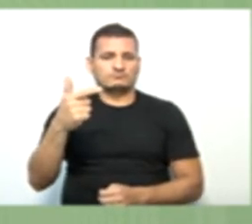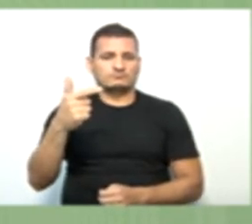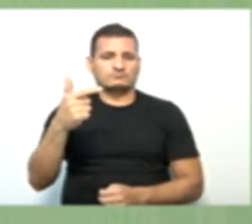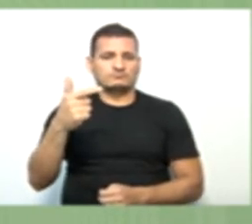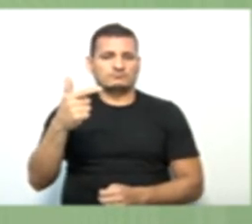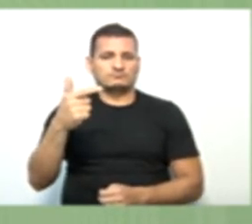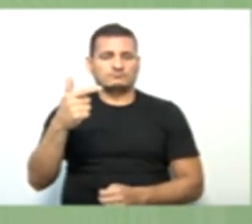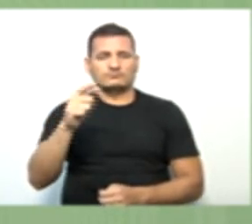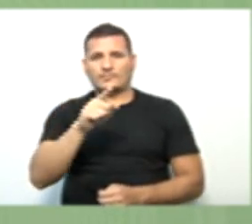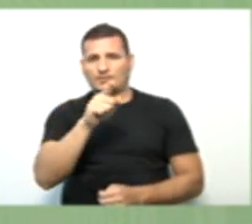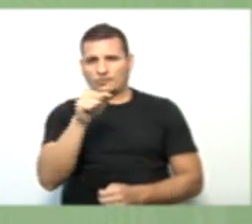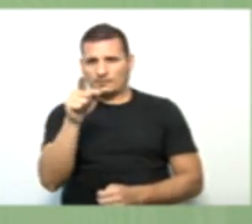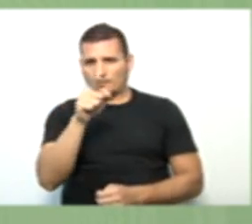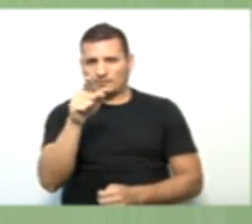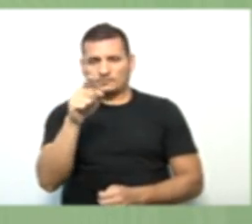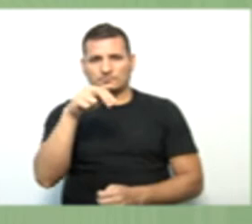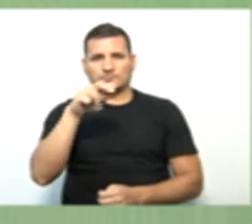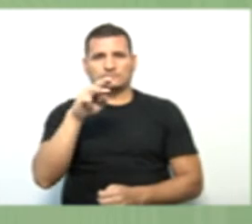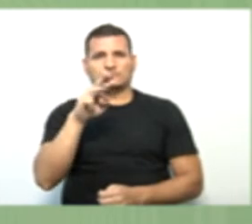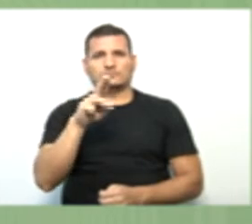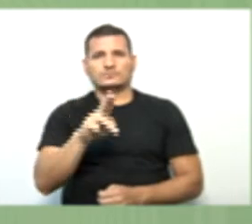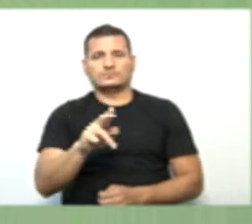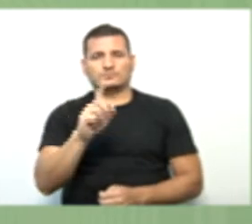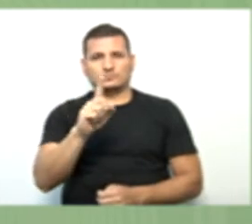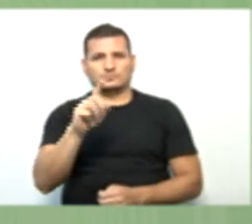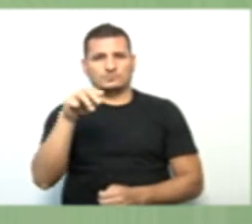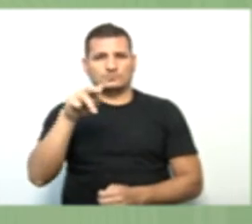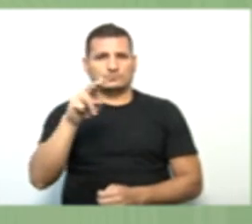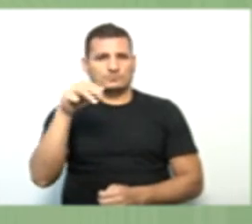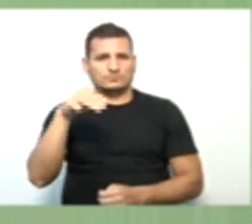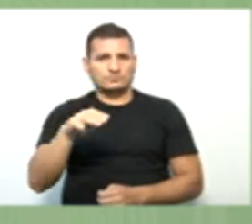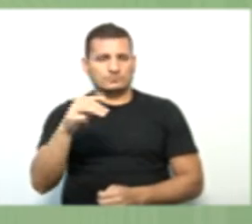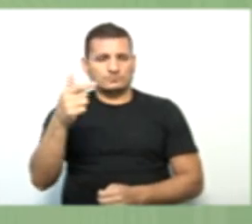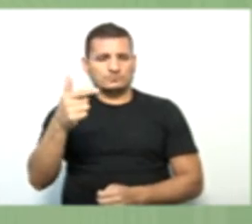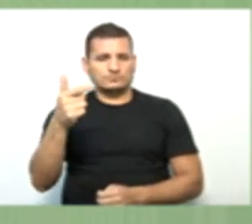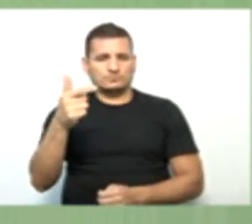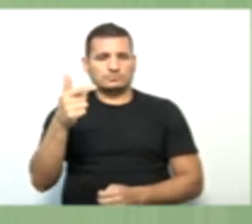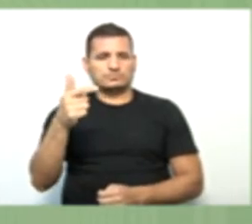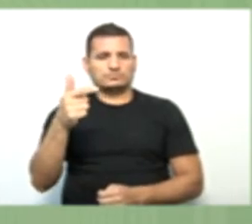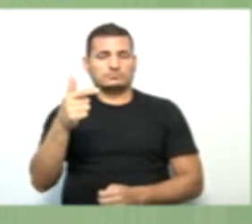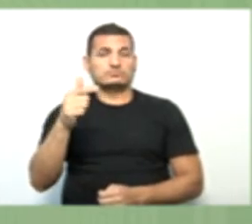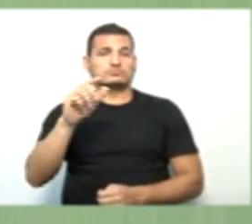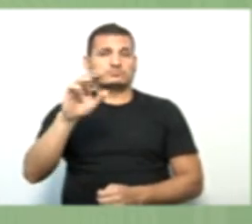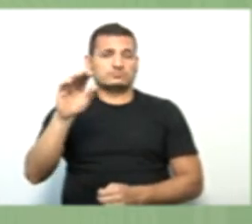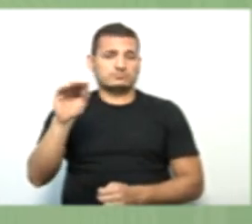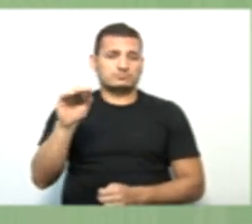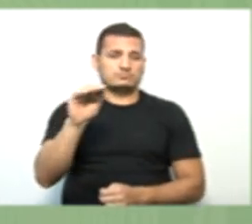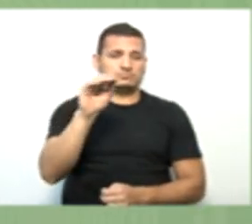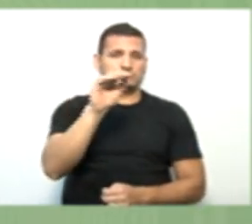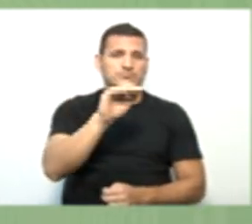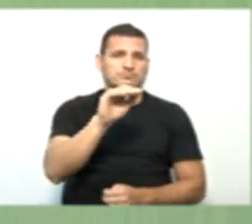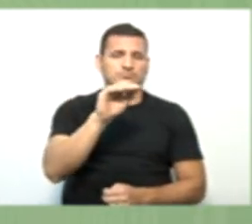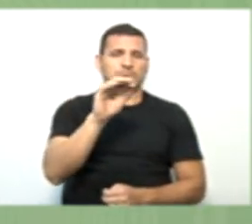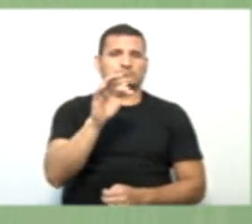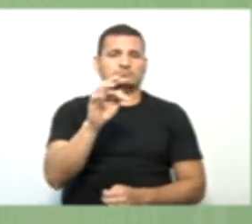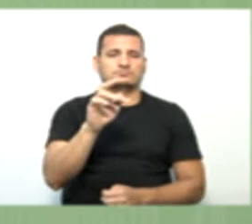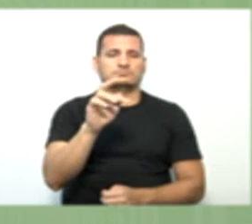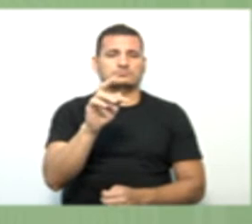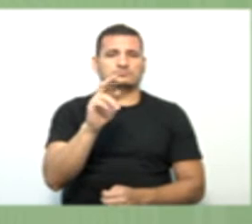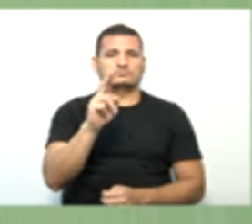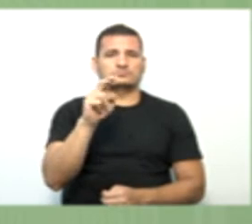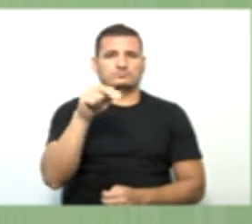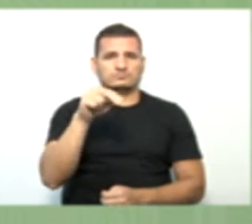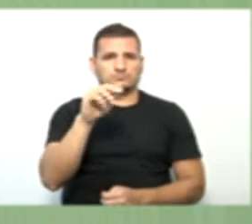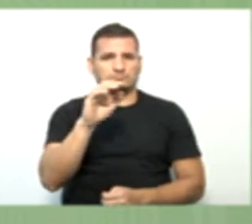esses valores vão ter que ser recebidos pela função para que ela possa calcular os